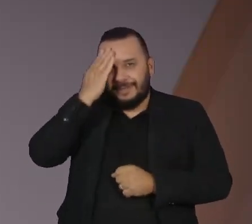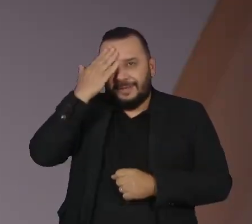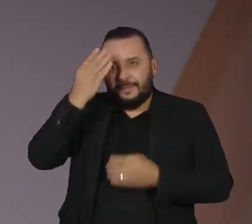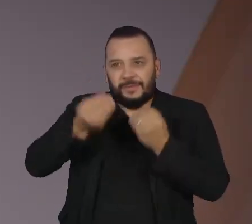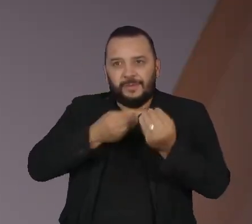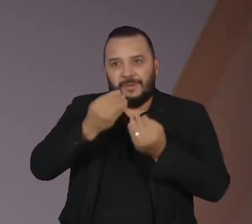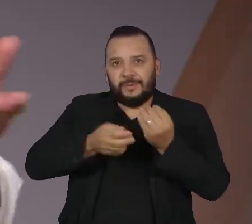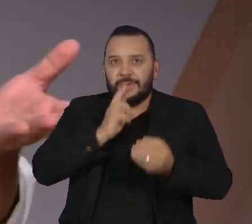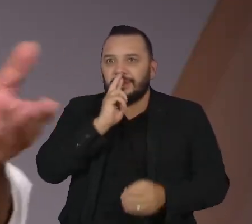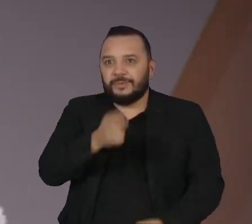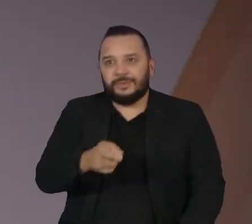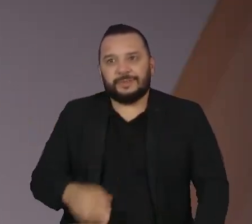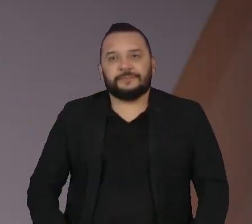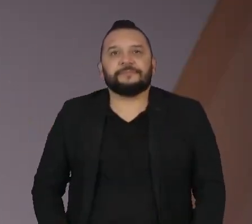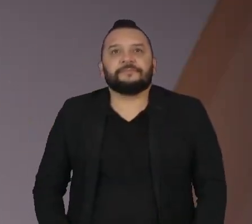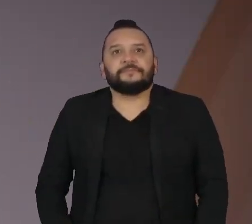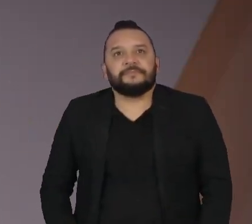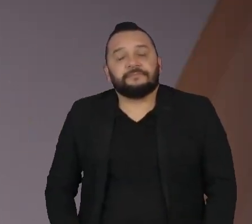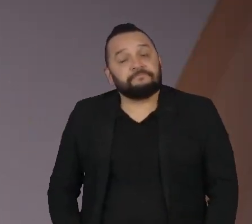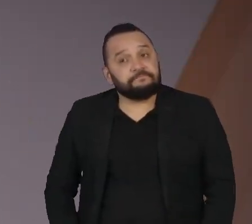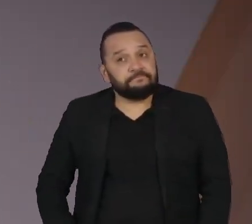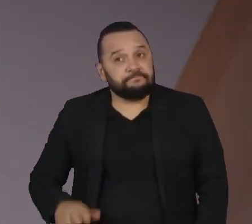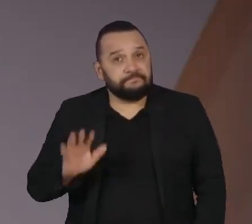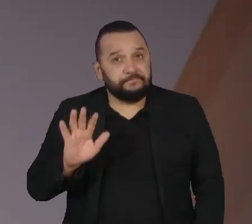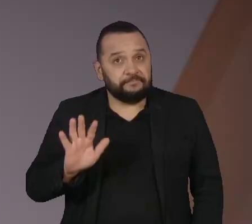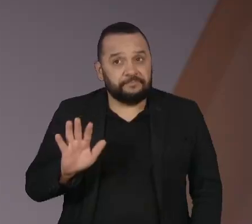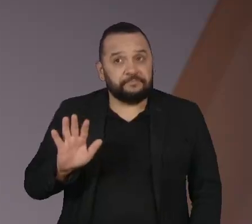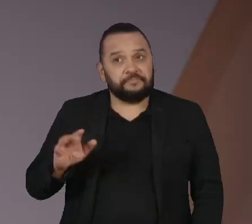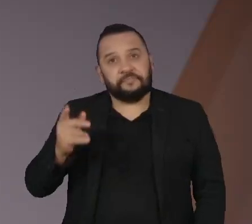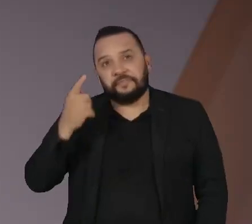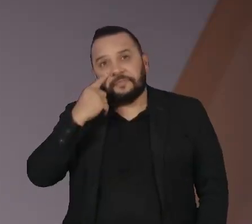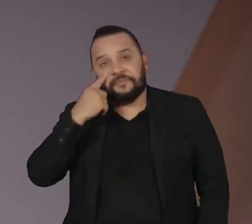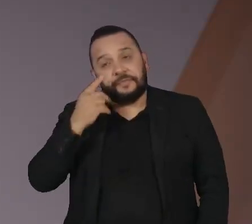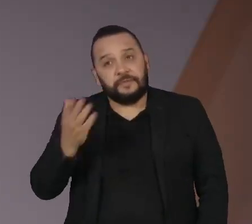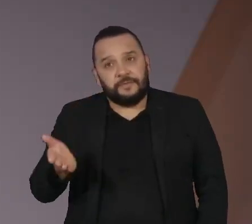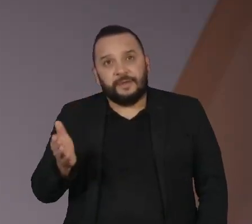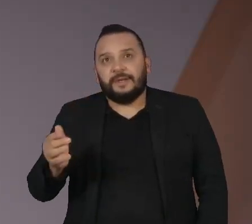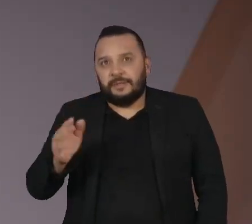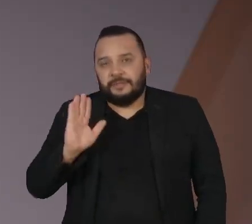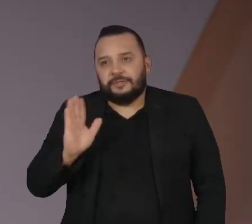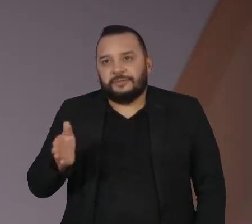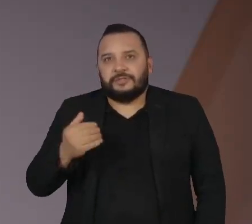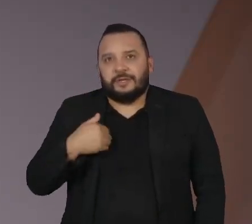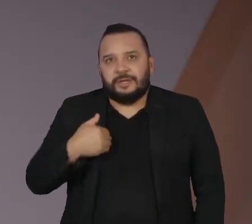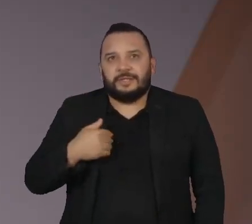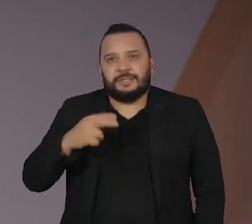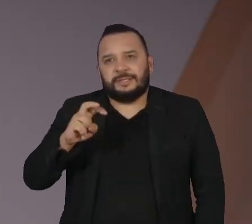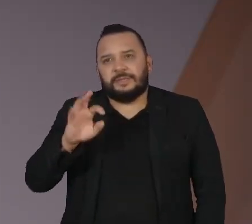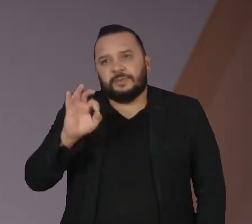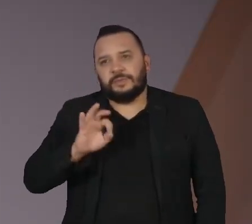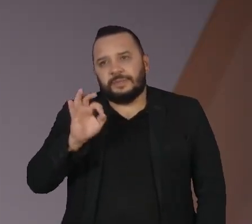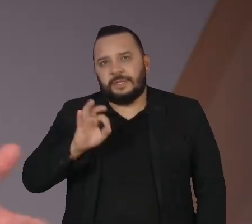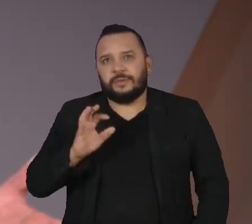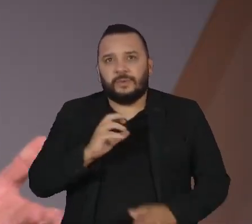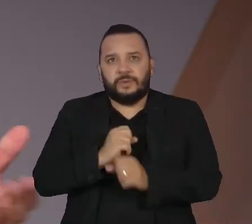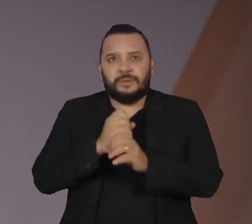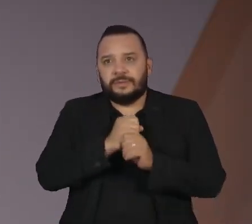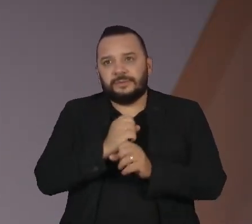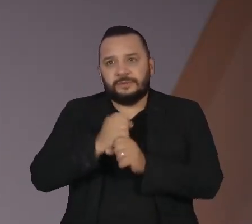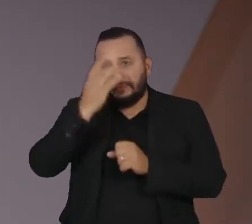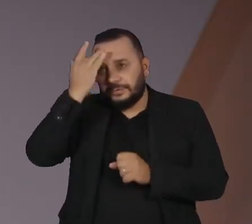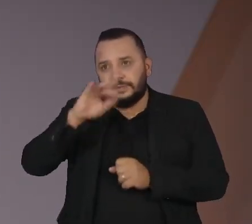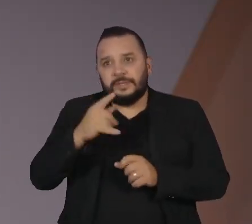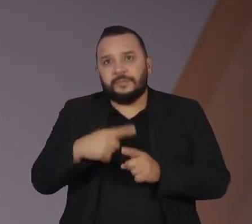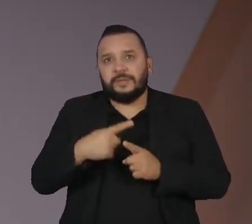um clareamento. Mas, pelo visto, estamos muito longe disso, né? E ver exatamente por que está demorando